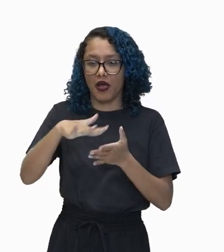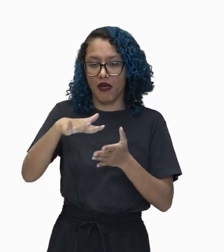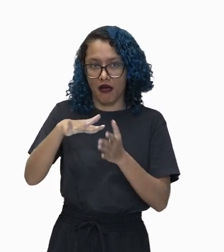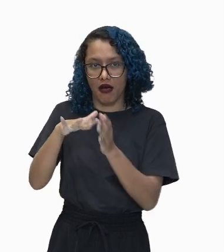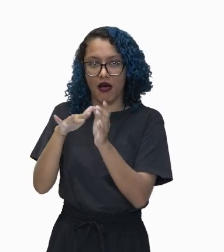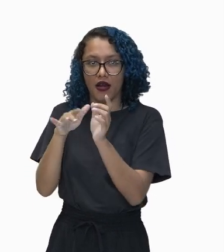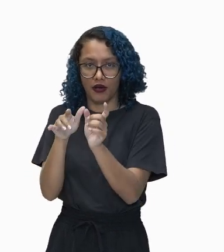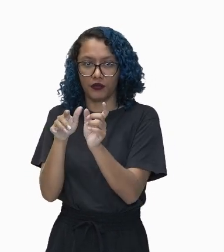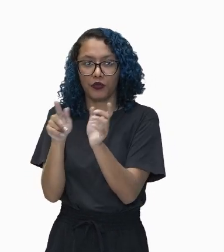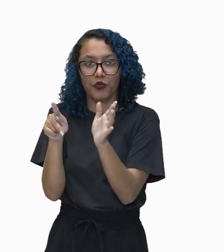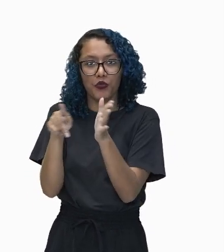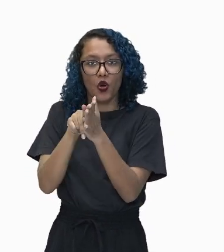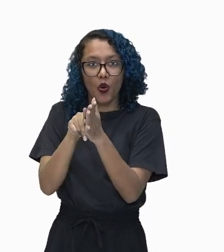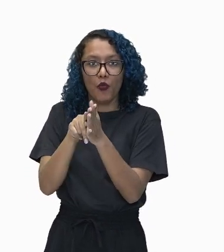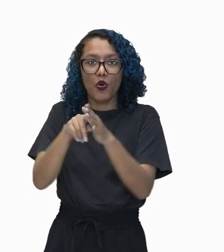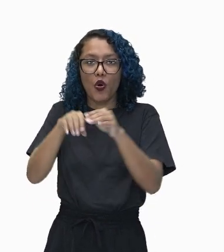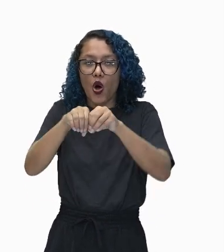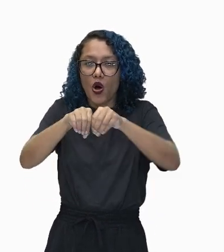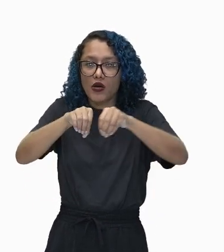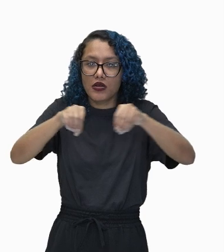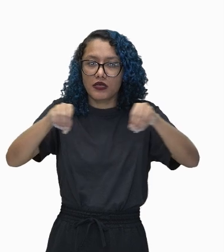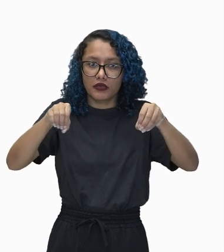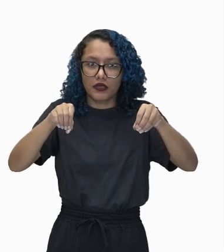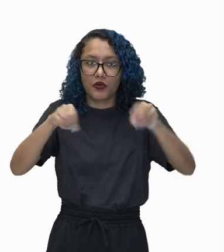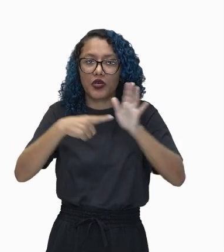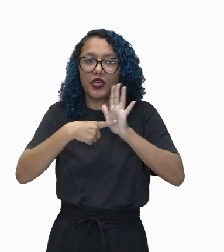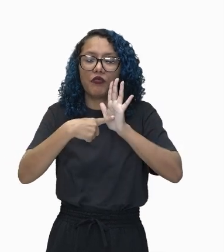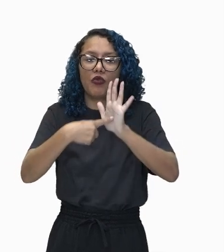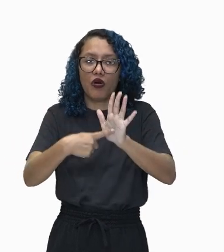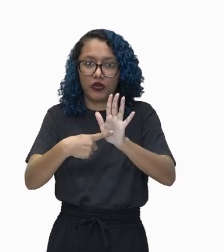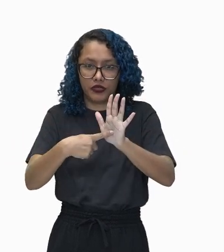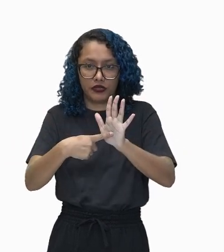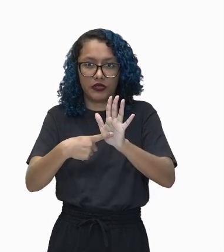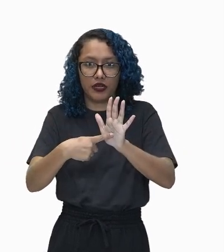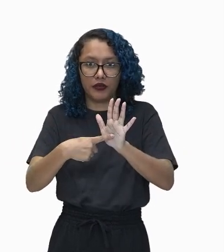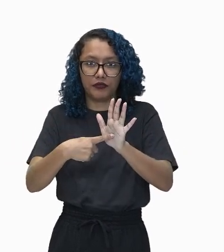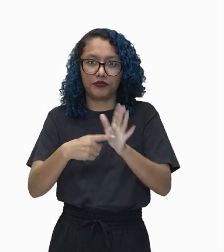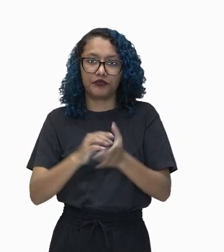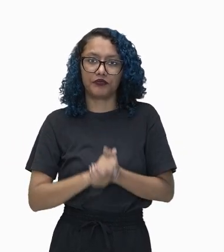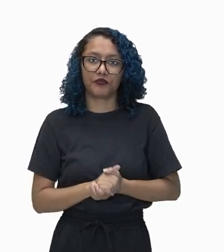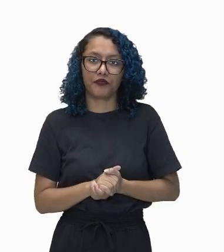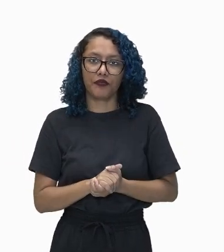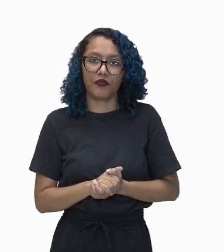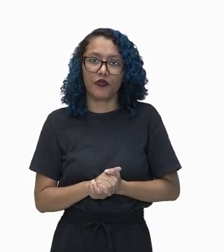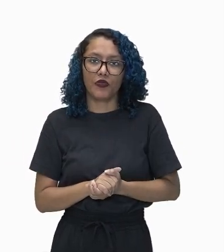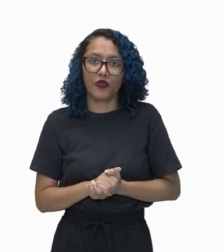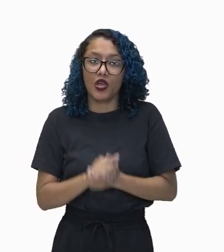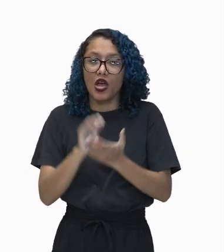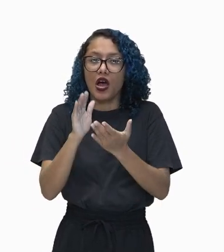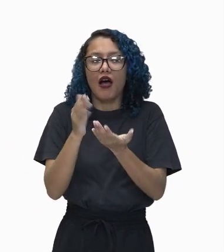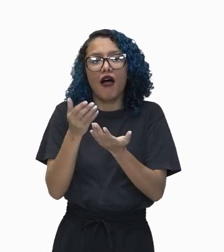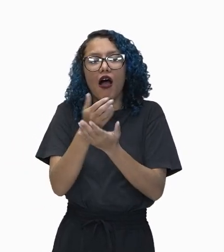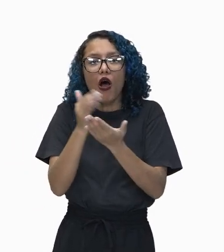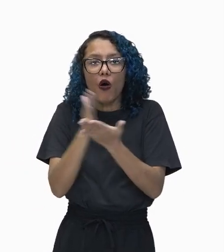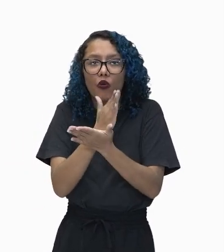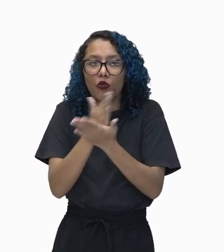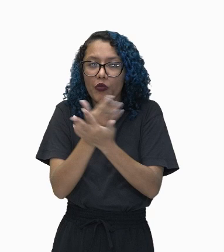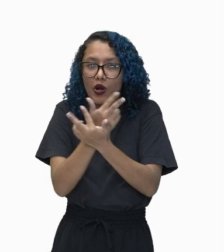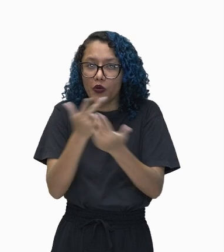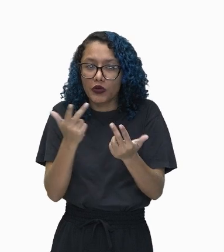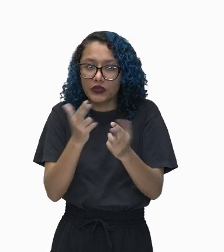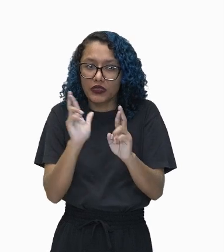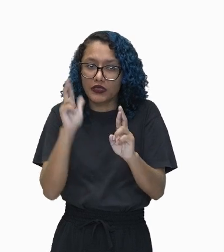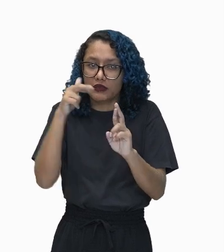que indica de quem ou do que se fala, é o termo referente sobre a qual se faz